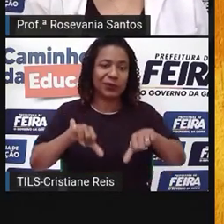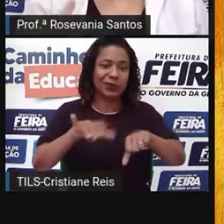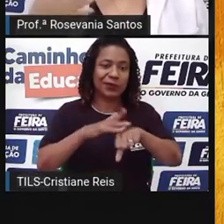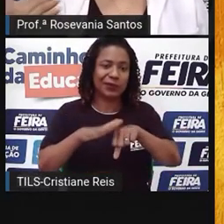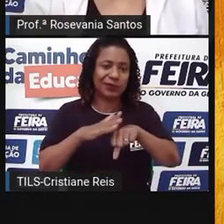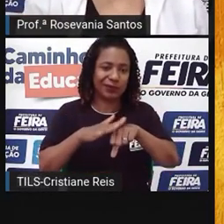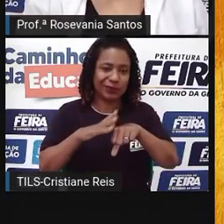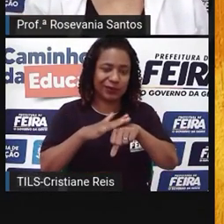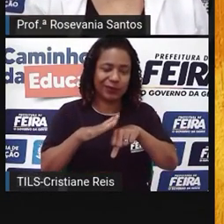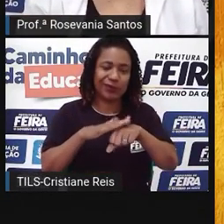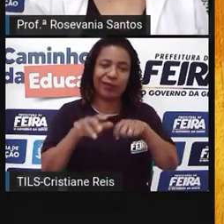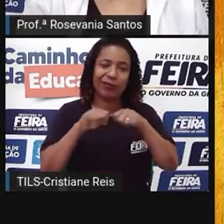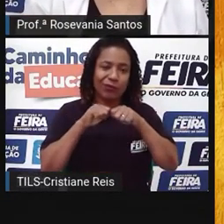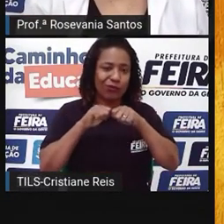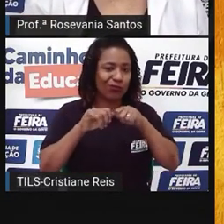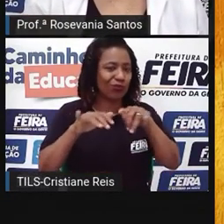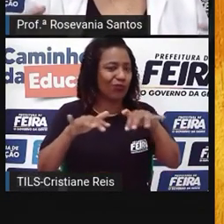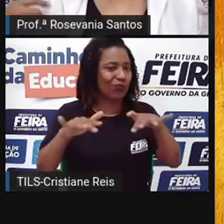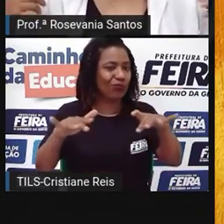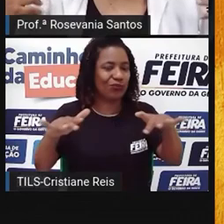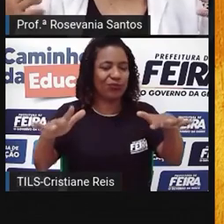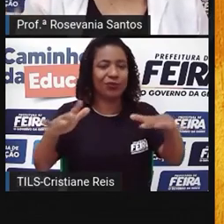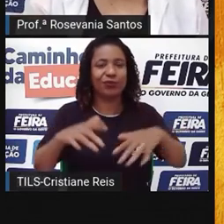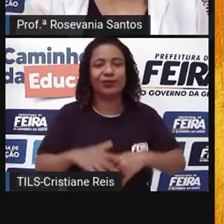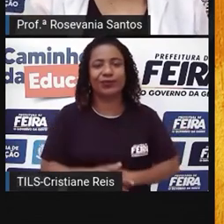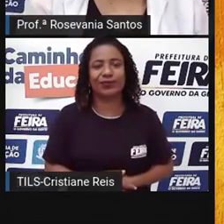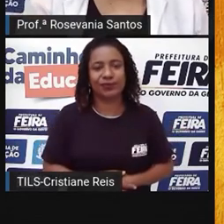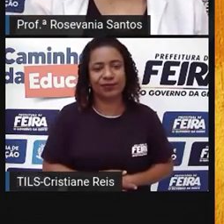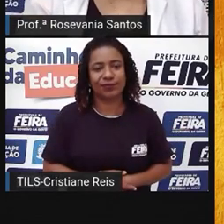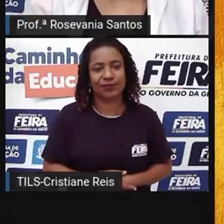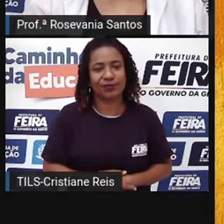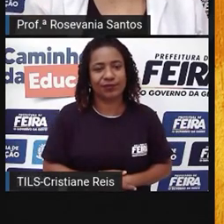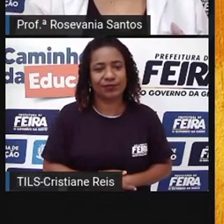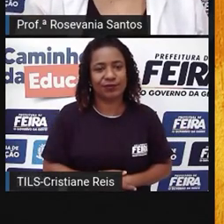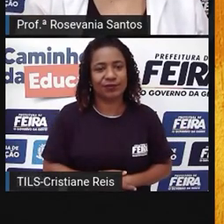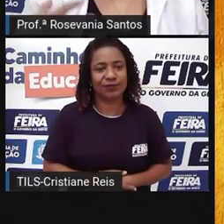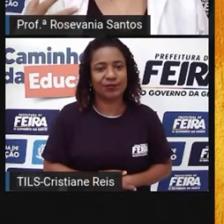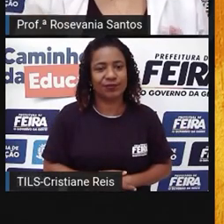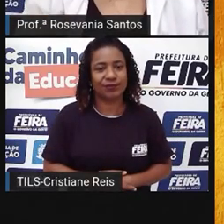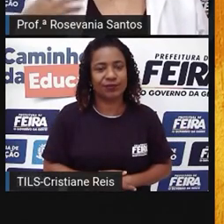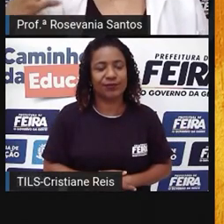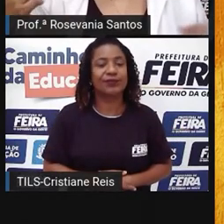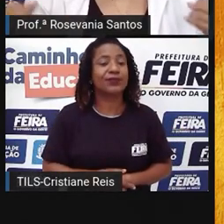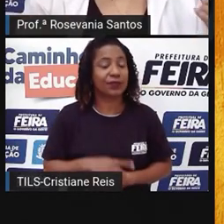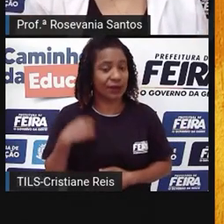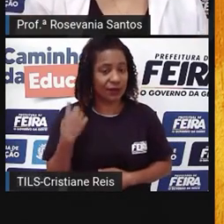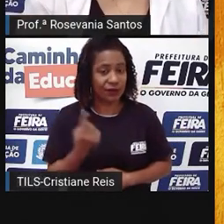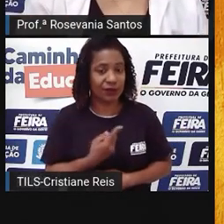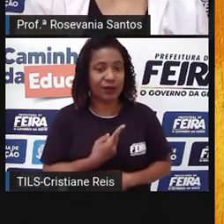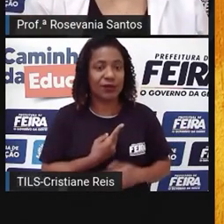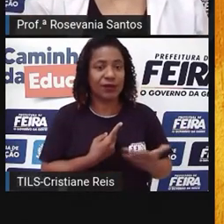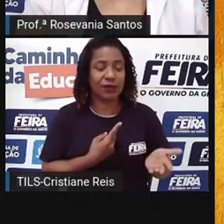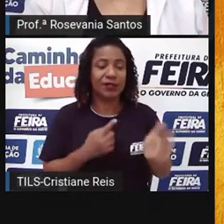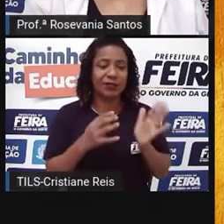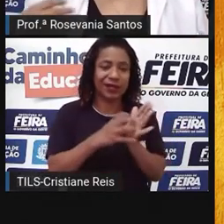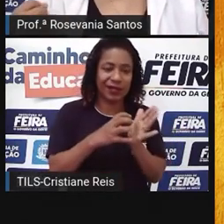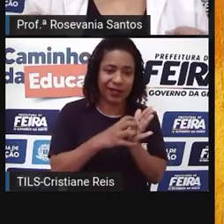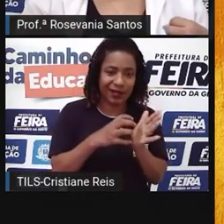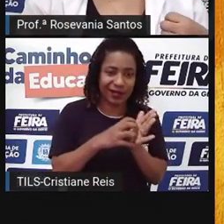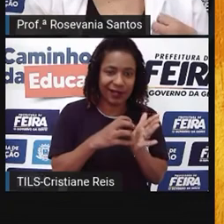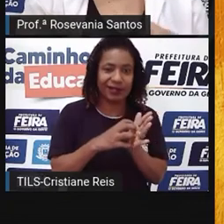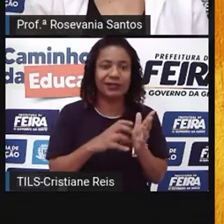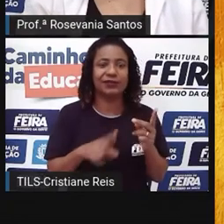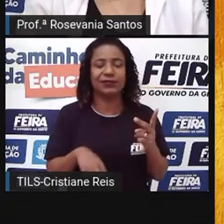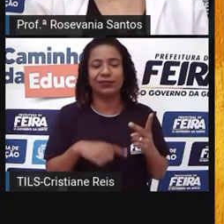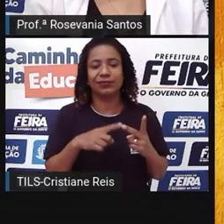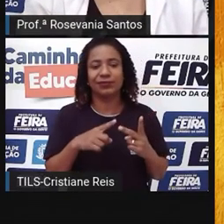boa parte dessas doenças aí, né, que deixam a gente enfraquecido, a exemplo da AIDS, né, a exemplo,